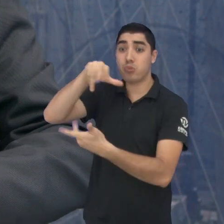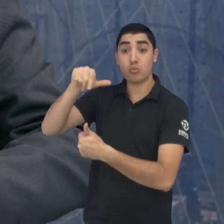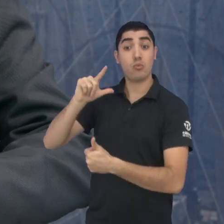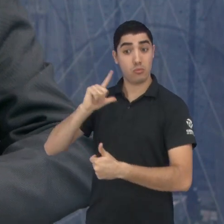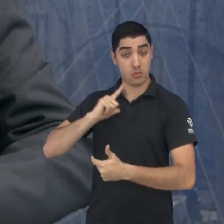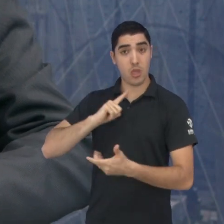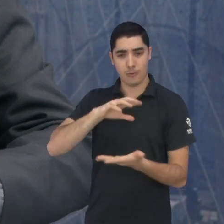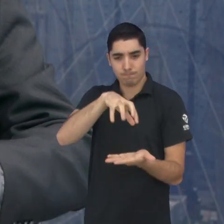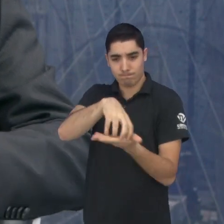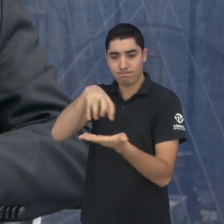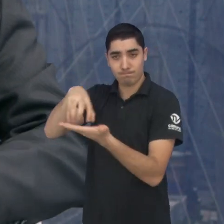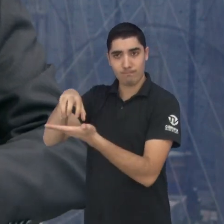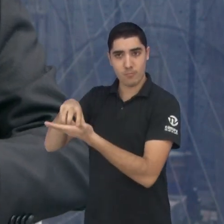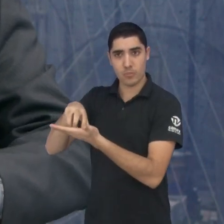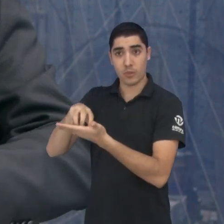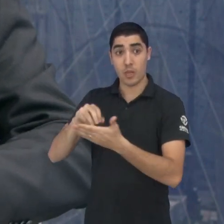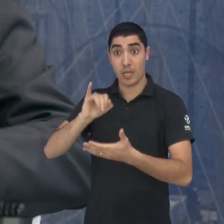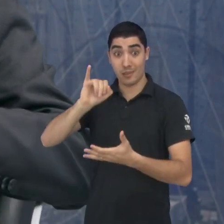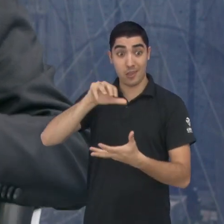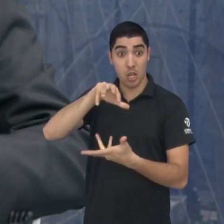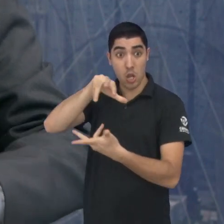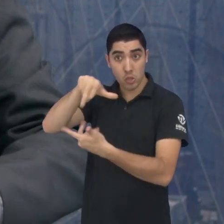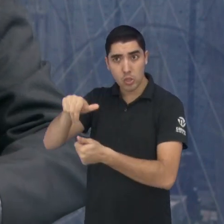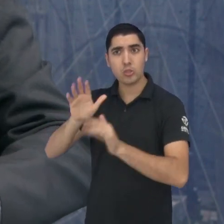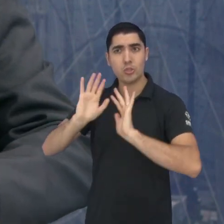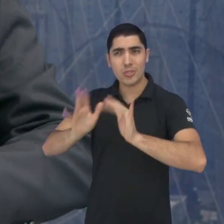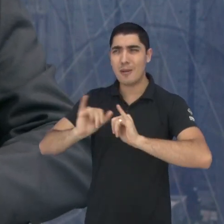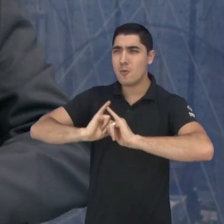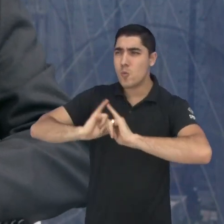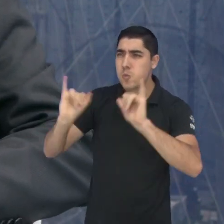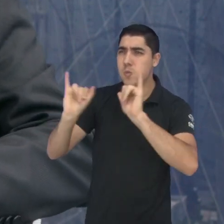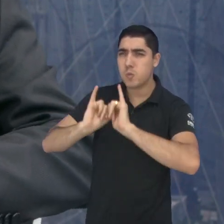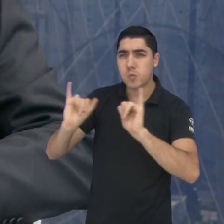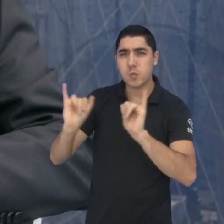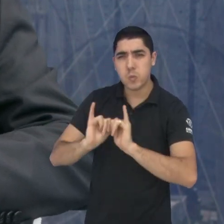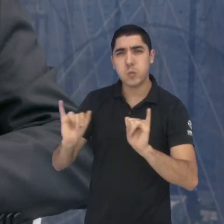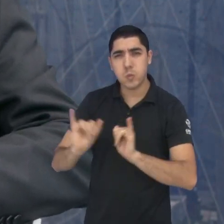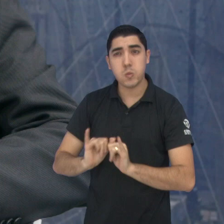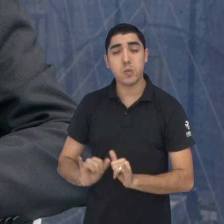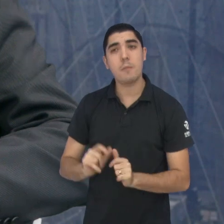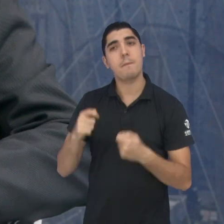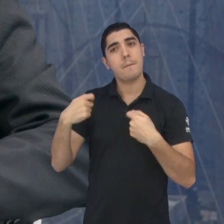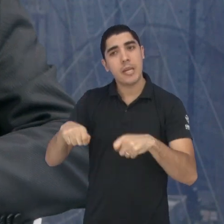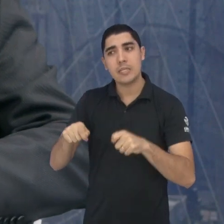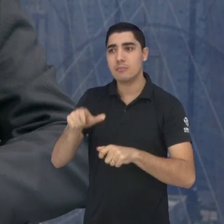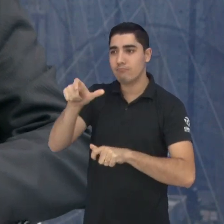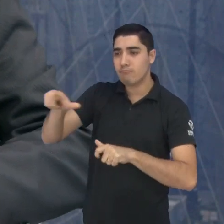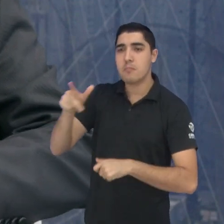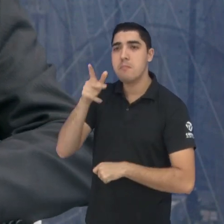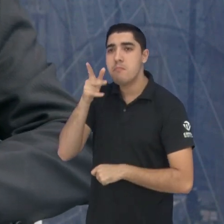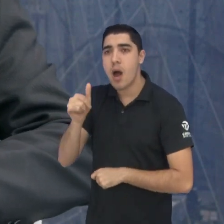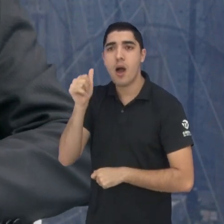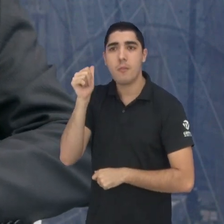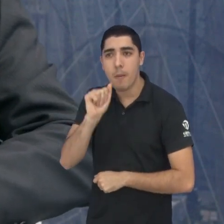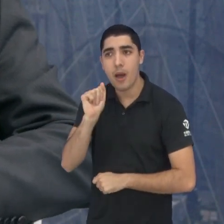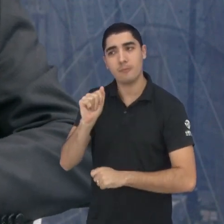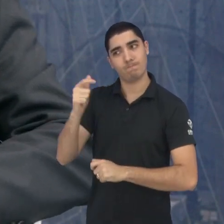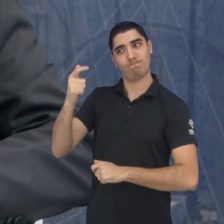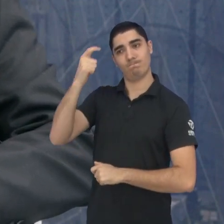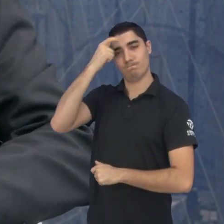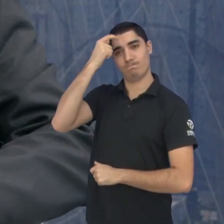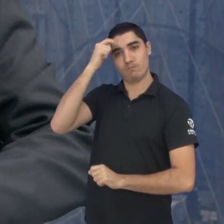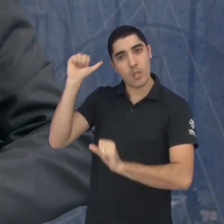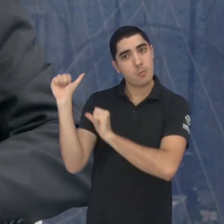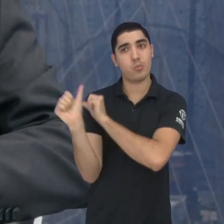organizações internacionais que já vêm fazendo campanhas há anos para conscientizar os pais de que as crianças